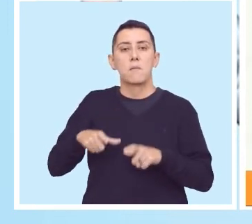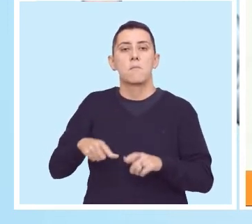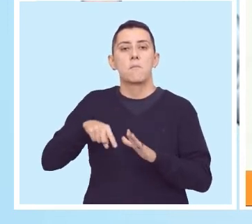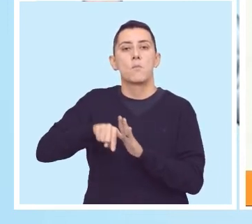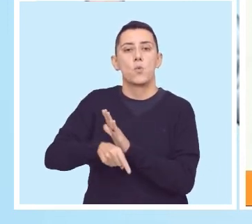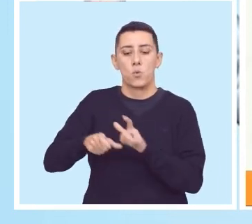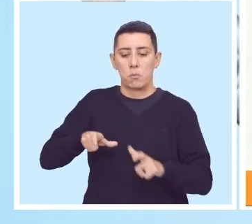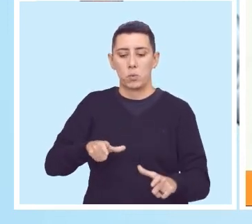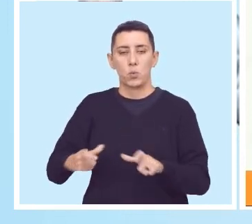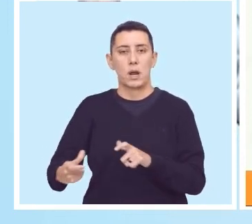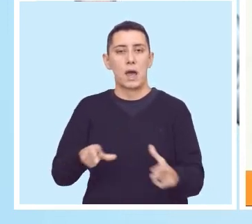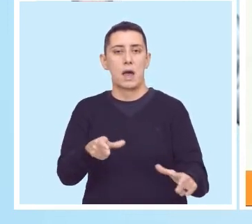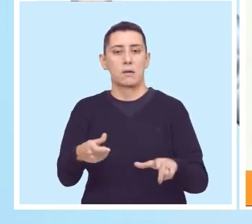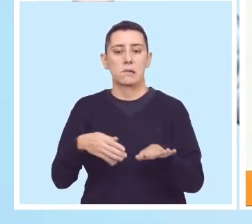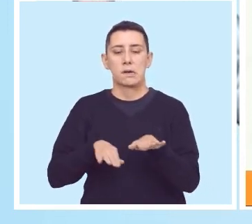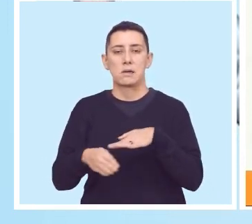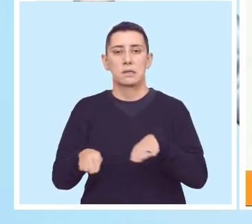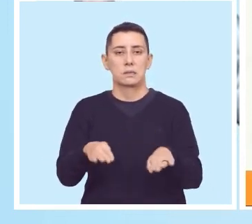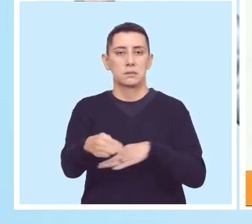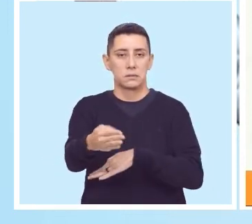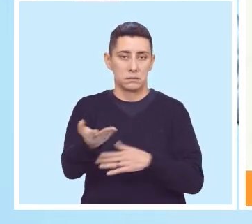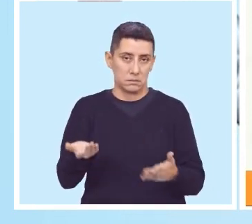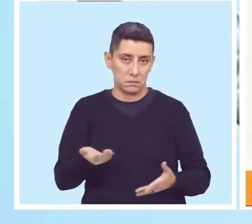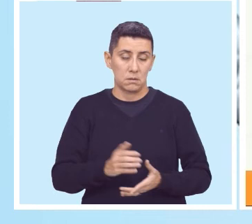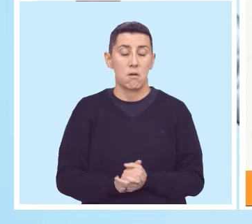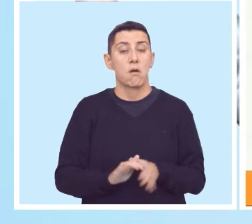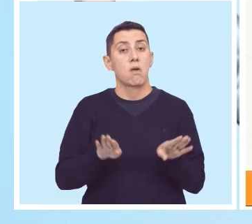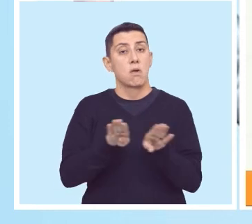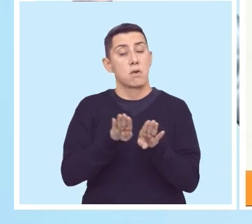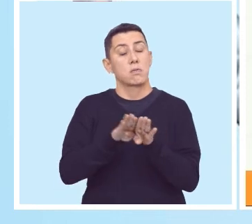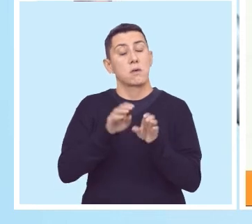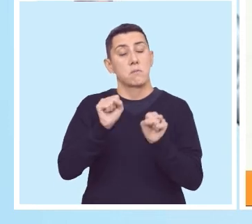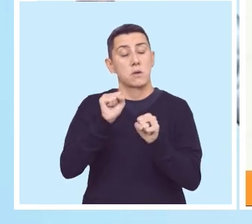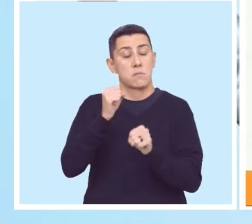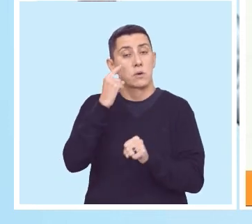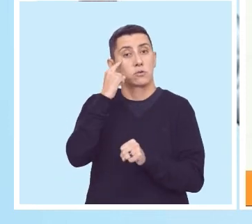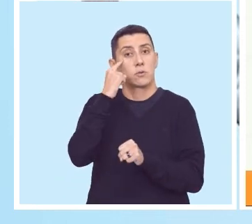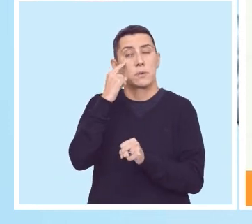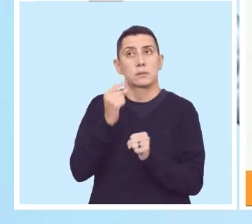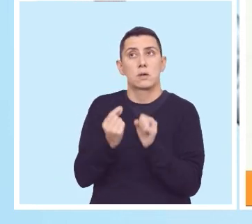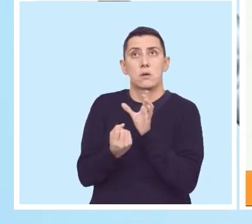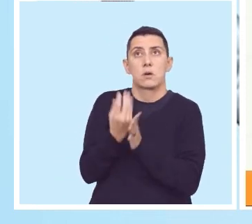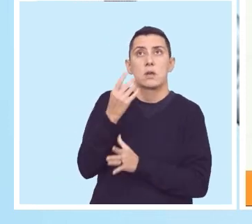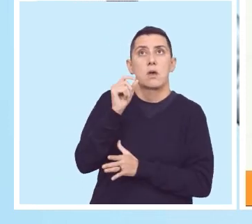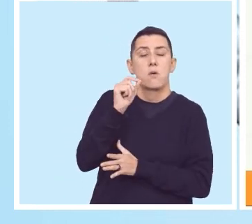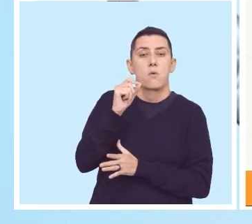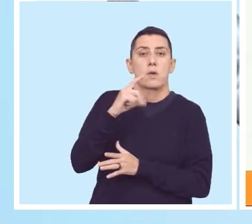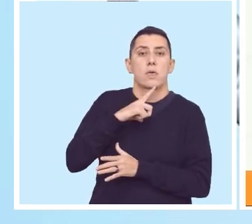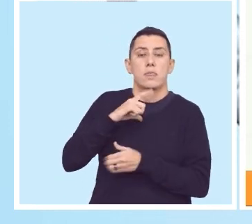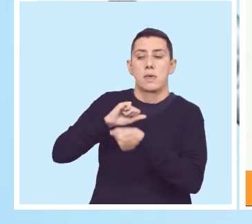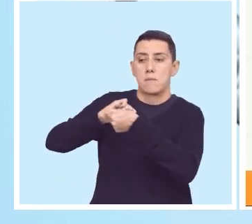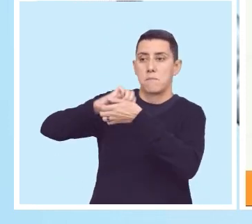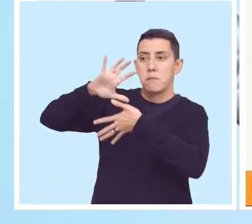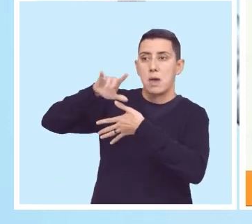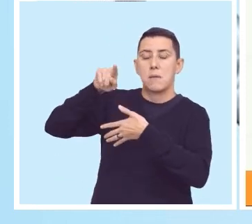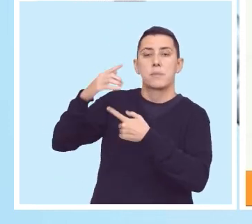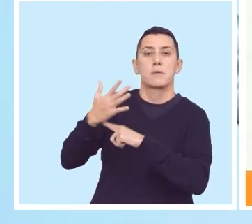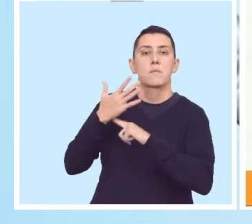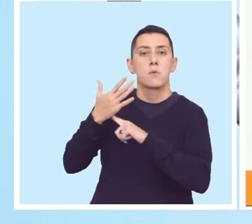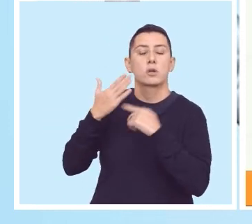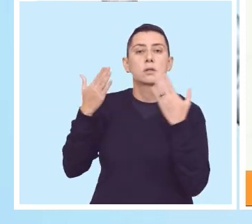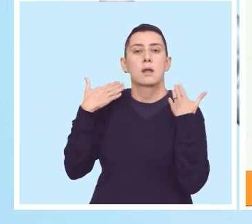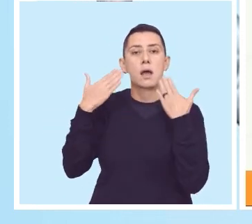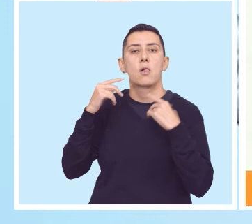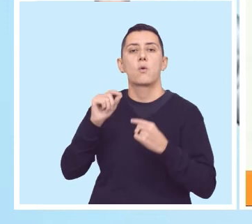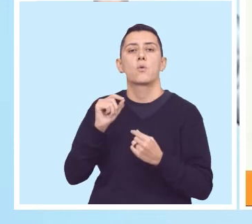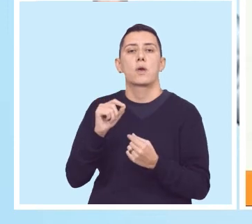de calor que apresente os trechos de uma rodovia